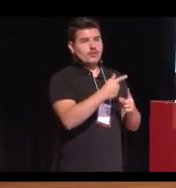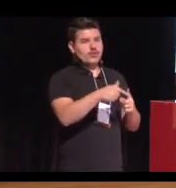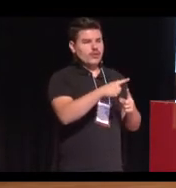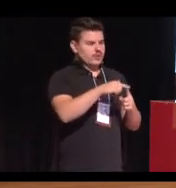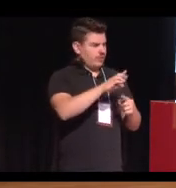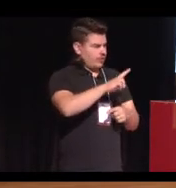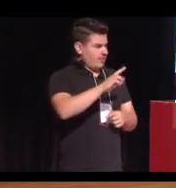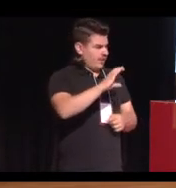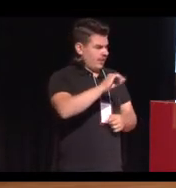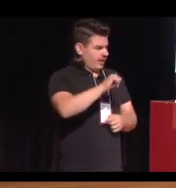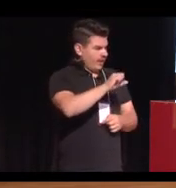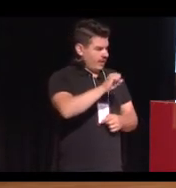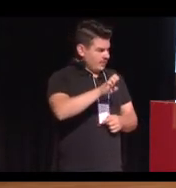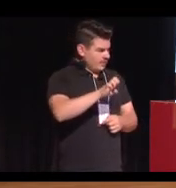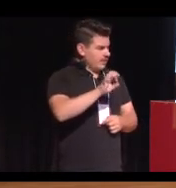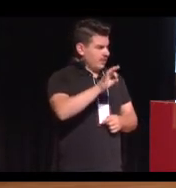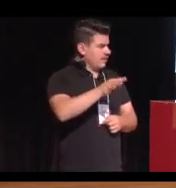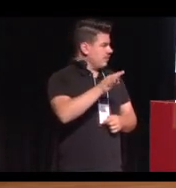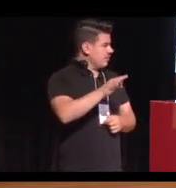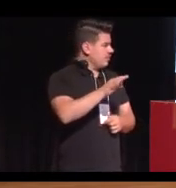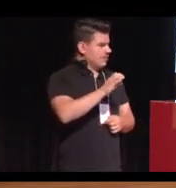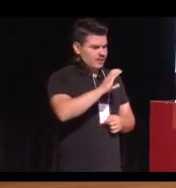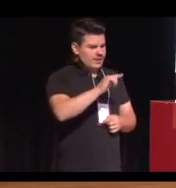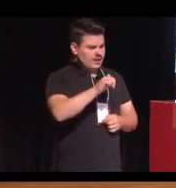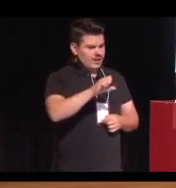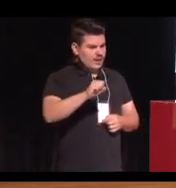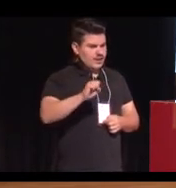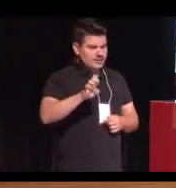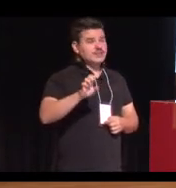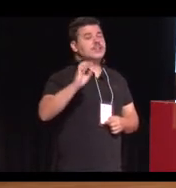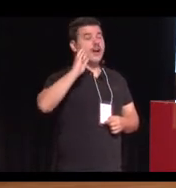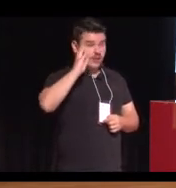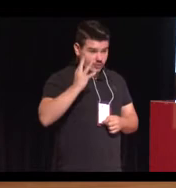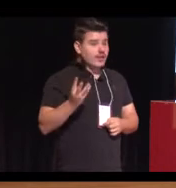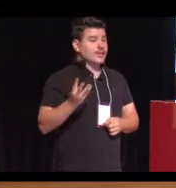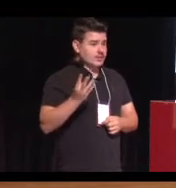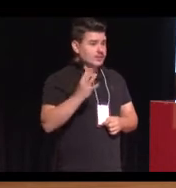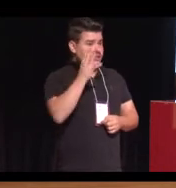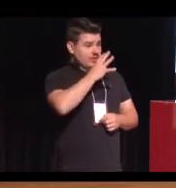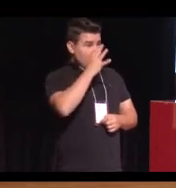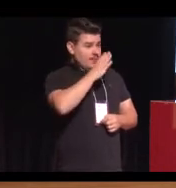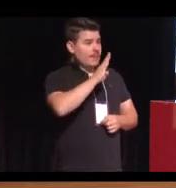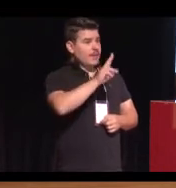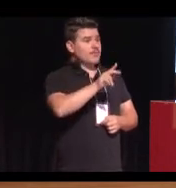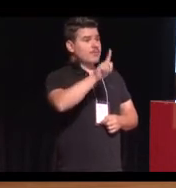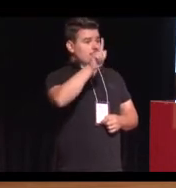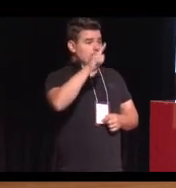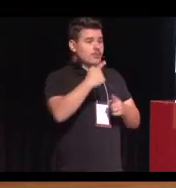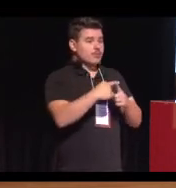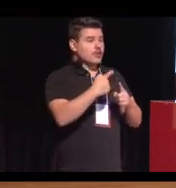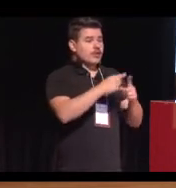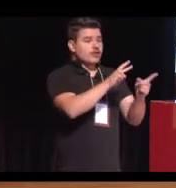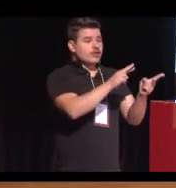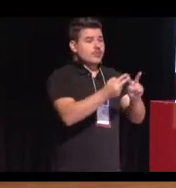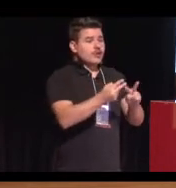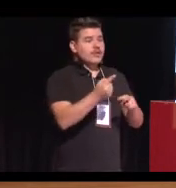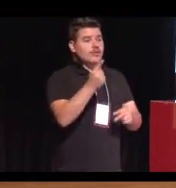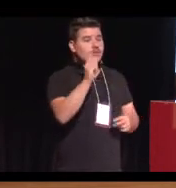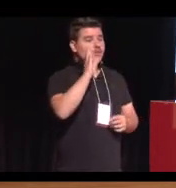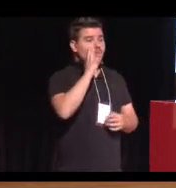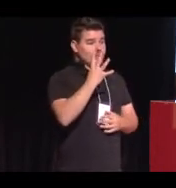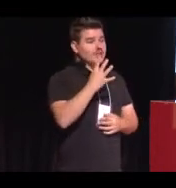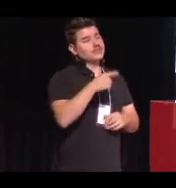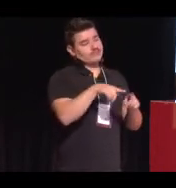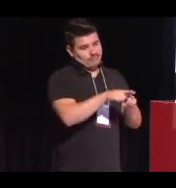Classe? Já não acontece o bug, porque não foi replicada a correção. Isso acontecia